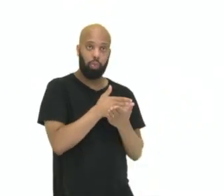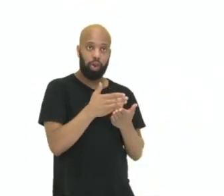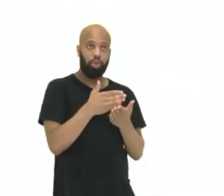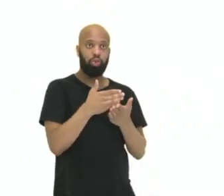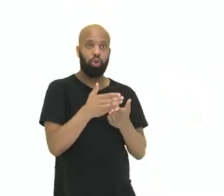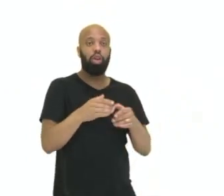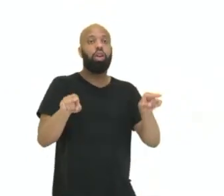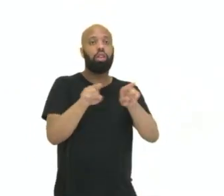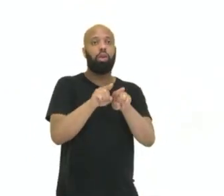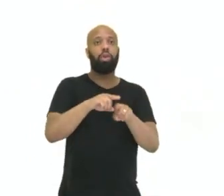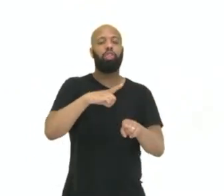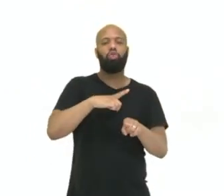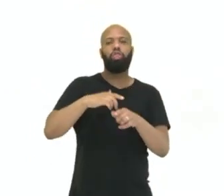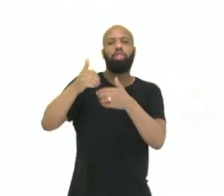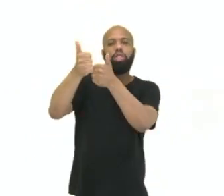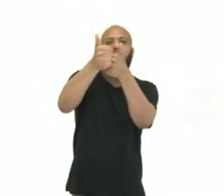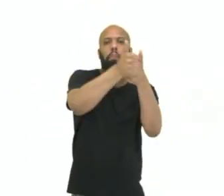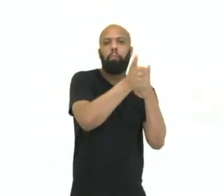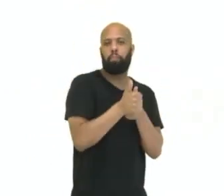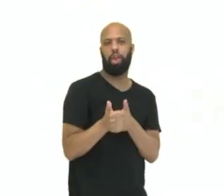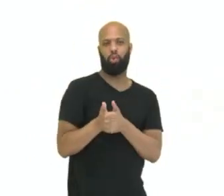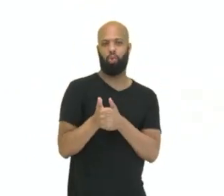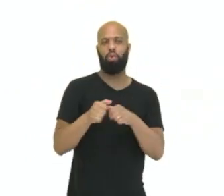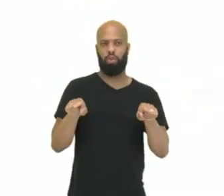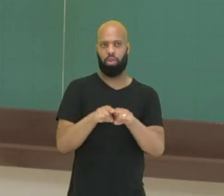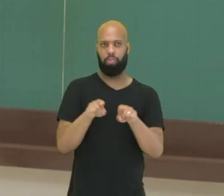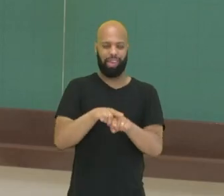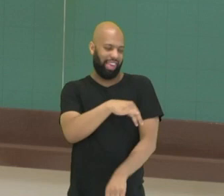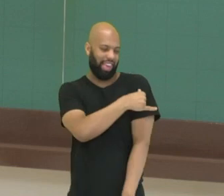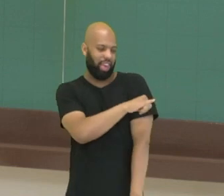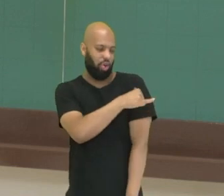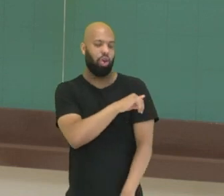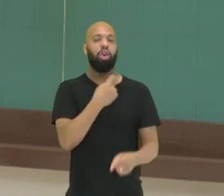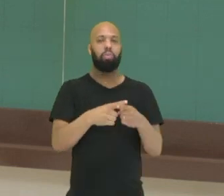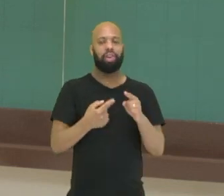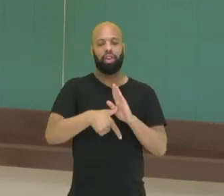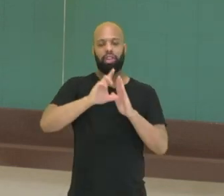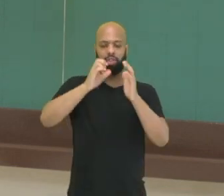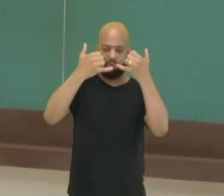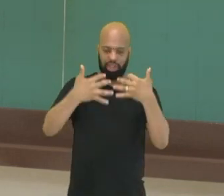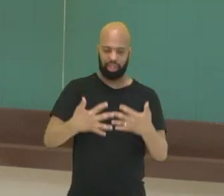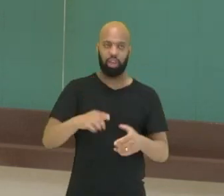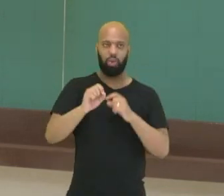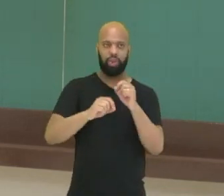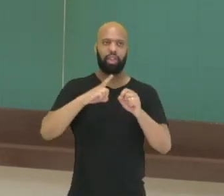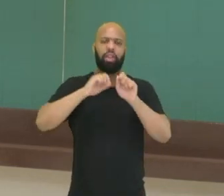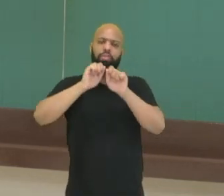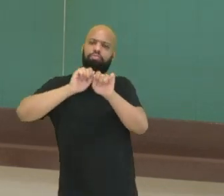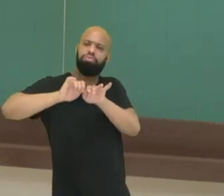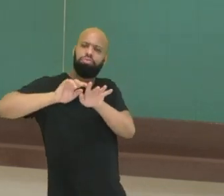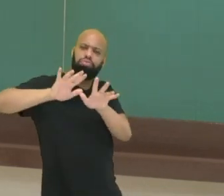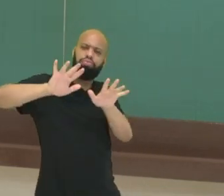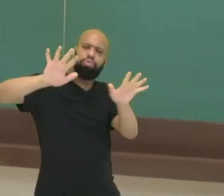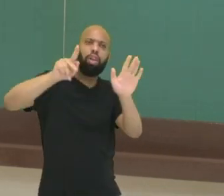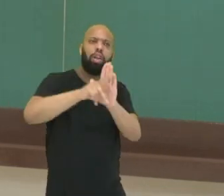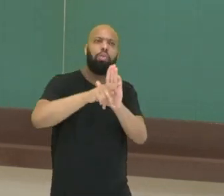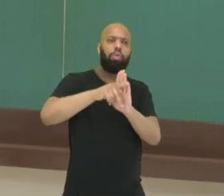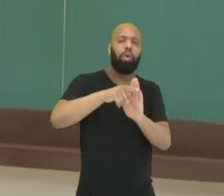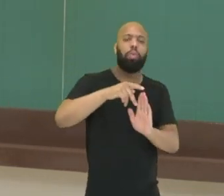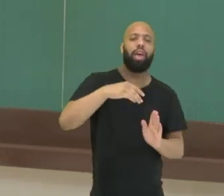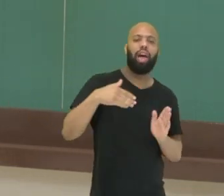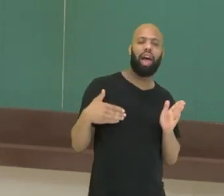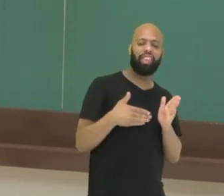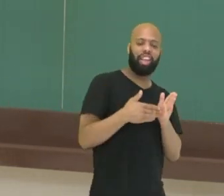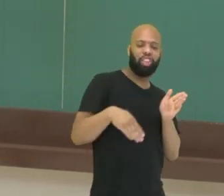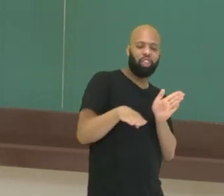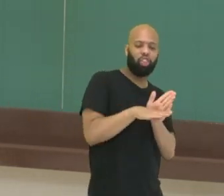até regiões vizinhas, porque nós comentamos durante a aula, né? Que se estende até o norte do Paraná, até